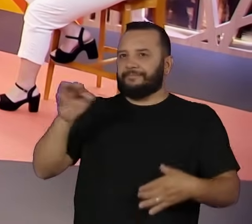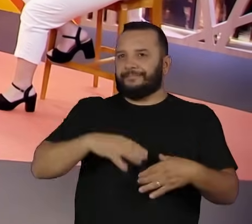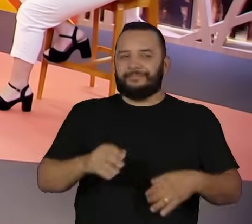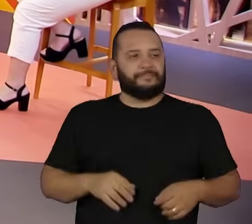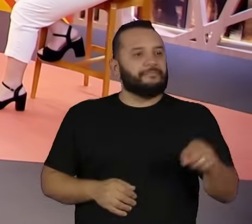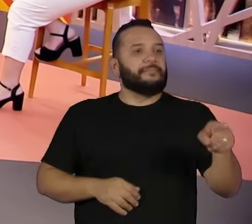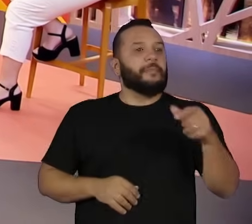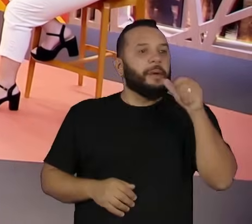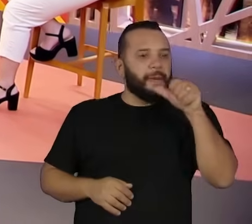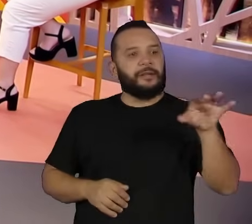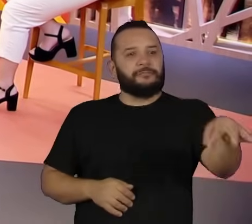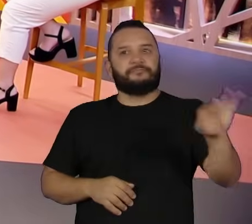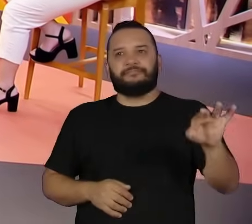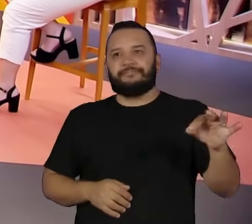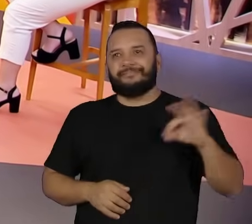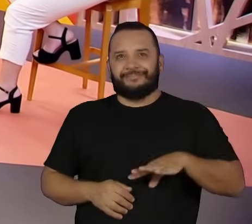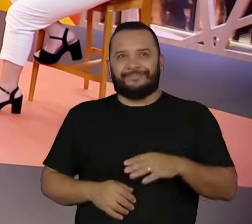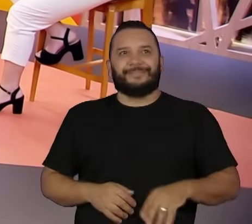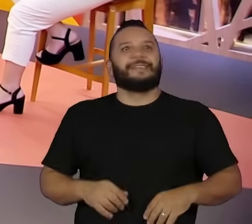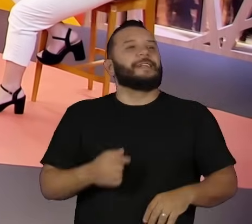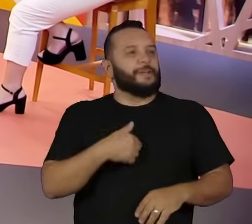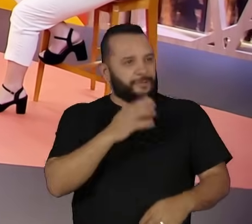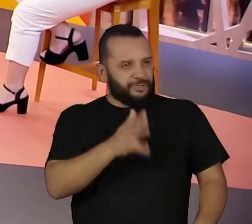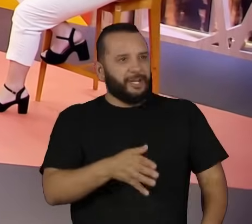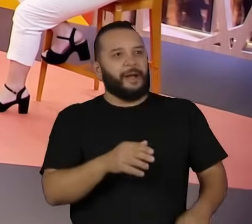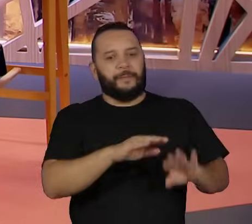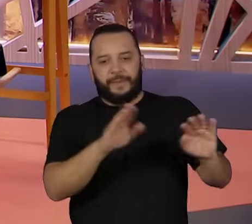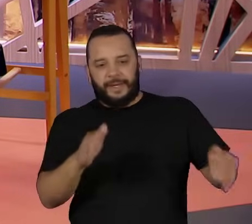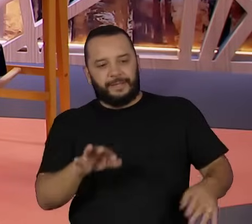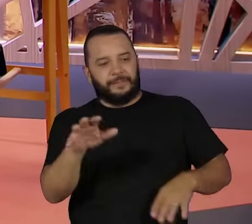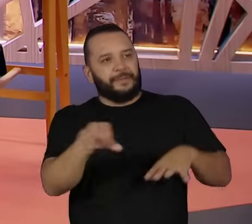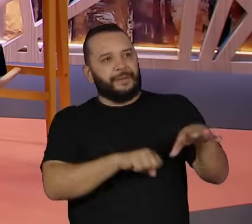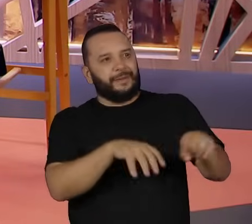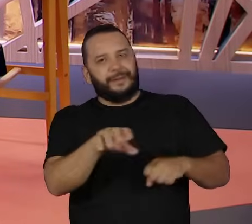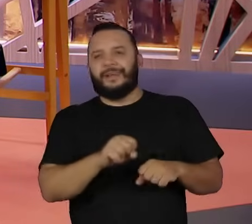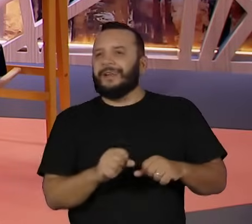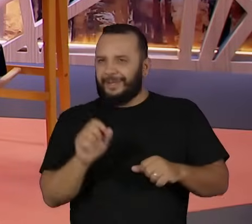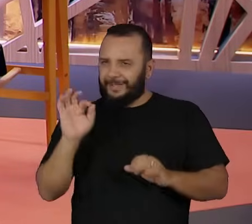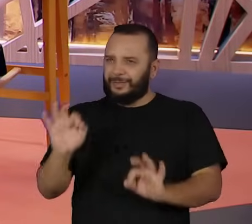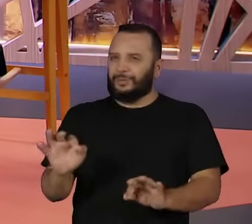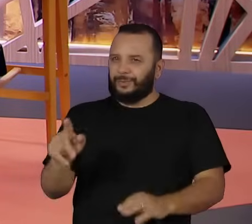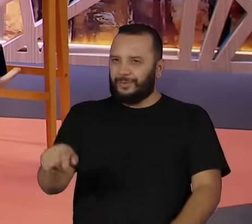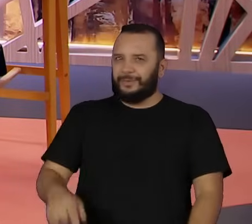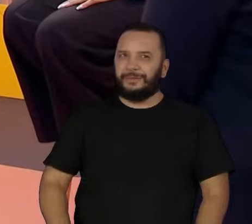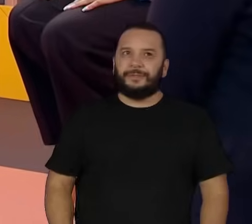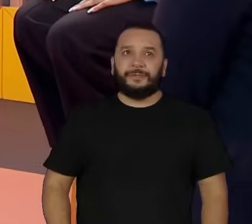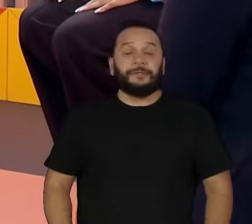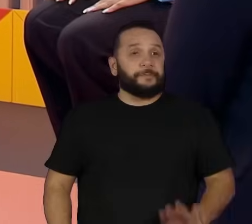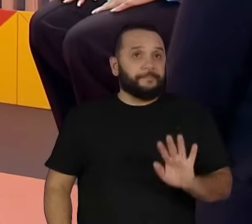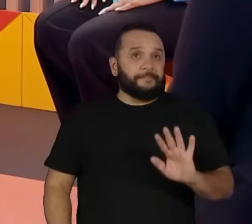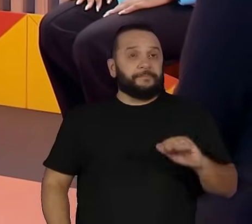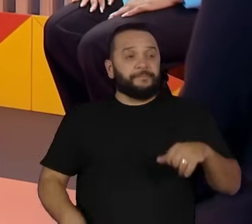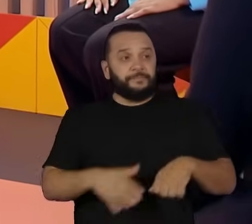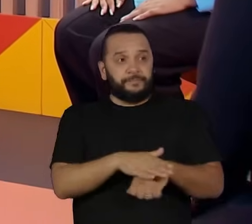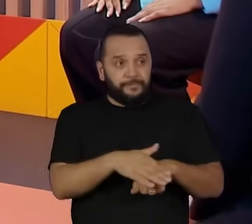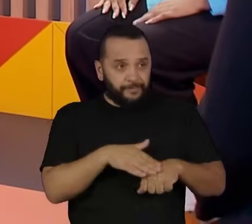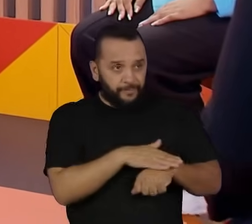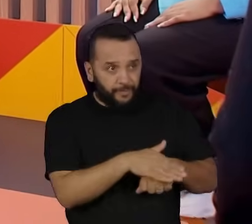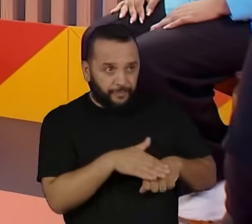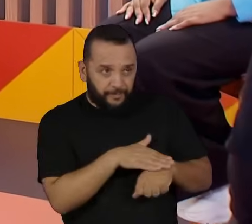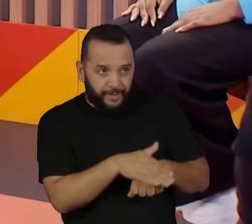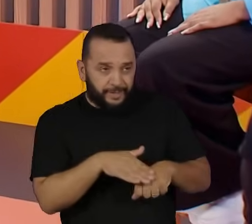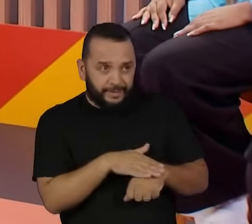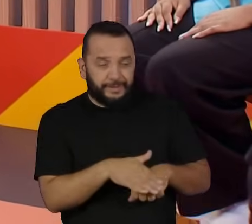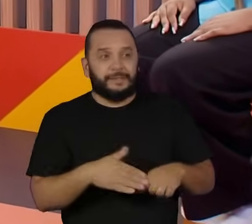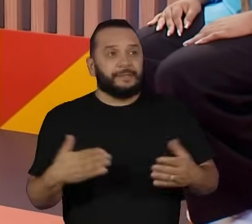pode ser um refrigerante, pode ser uma bebida. Tanta na mesa dos outros é isso também. aí, é pegar e juntar. Agora, Paula, a nossa conversa também, a gente precisa